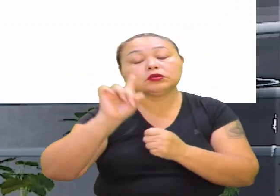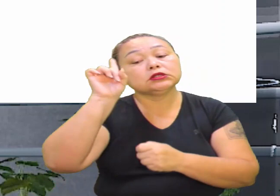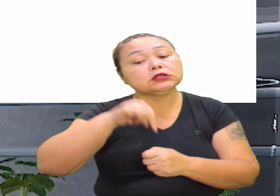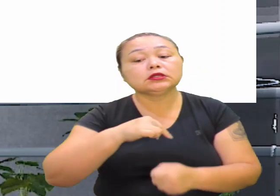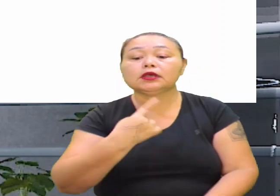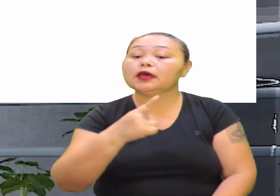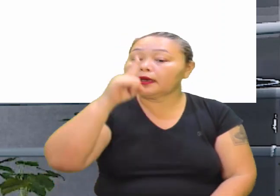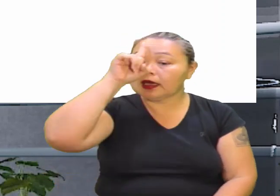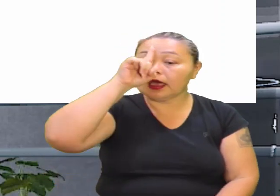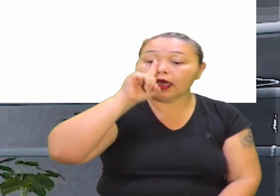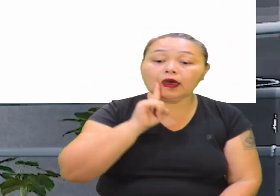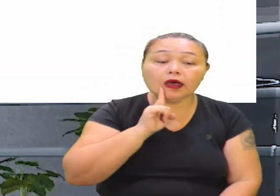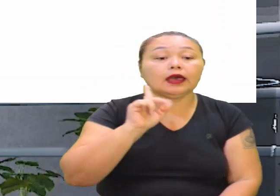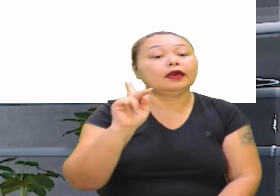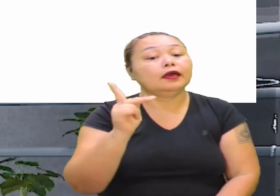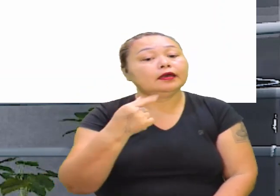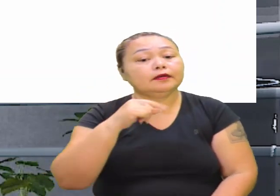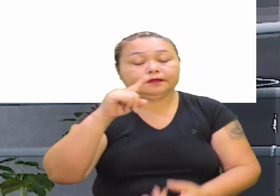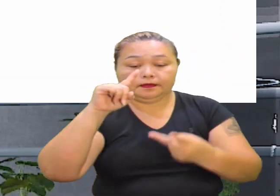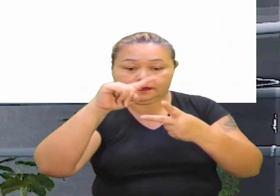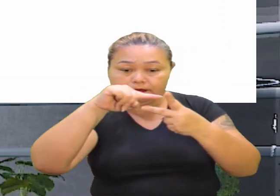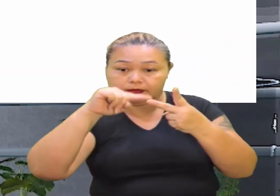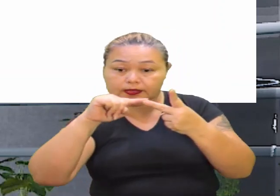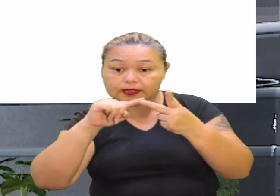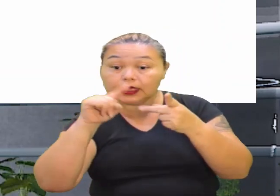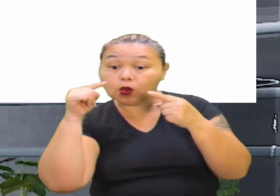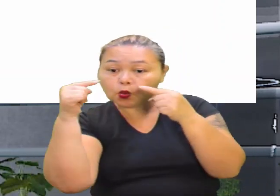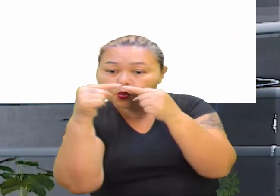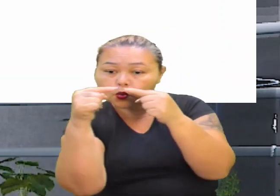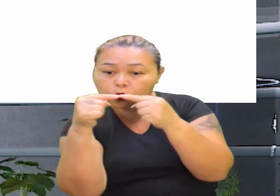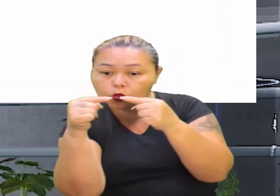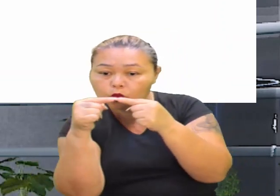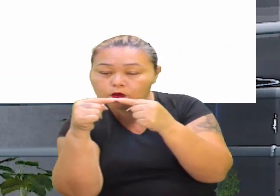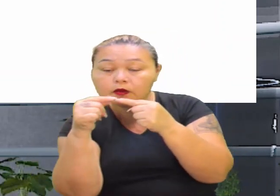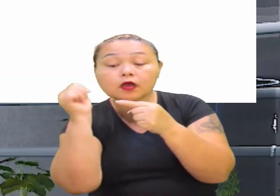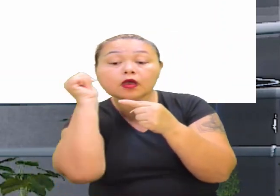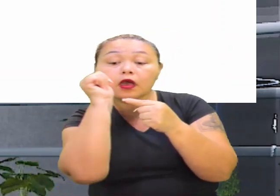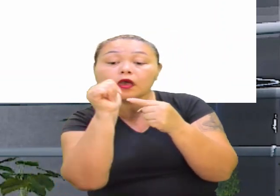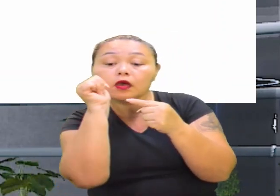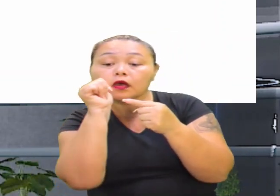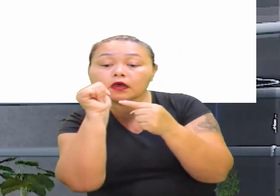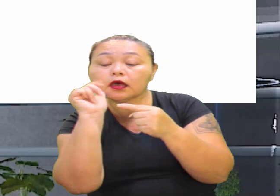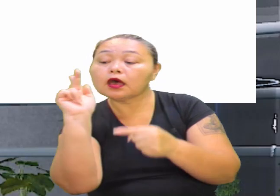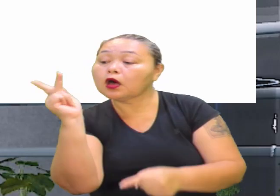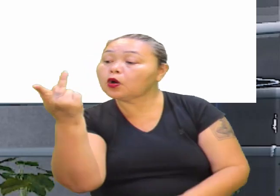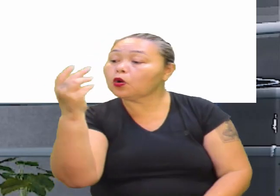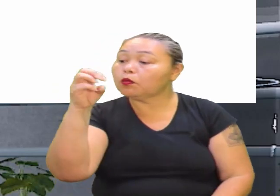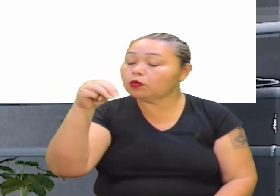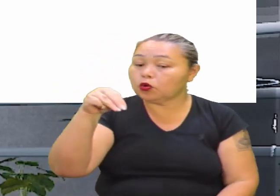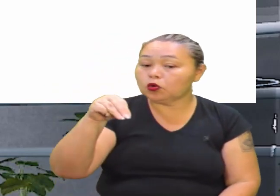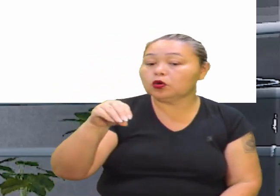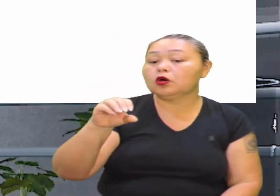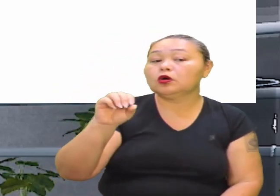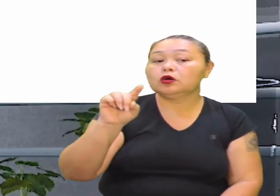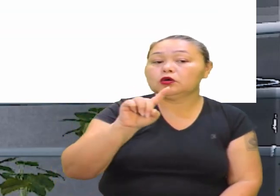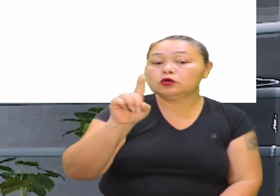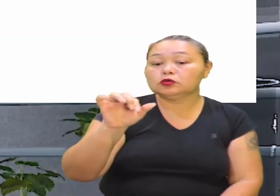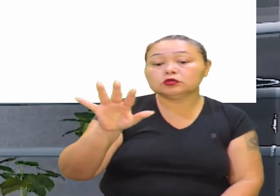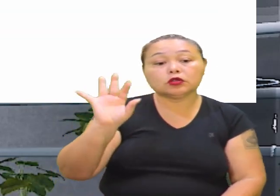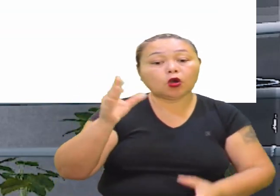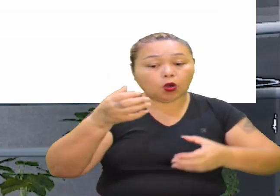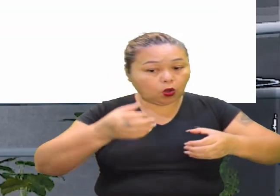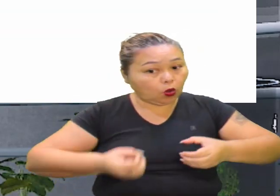só produz gametas iguais. A mulher é homozigótica porque só produz